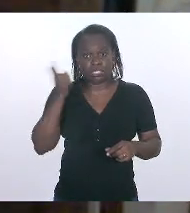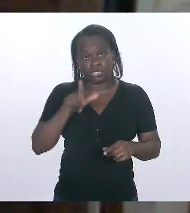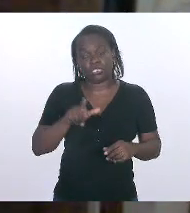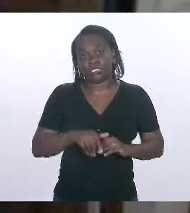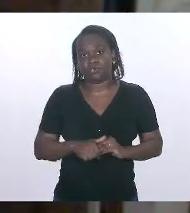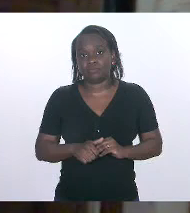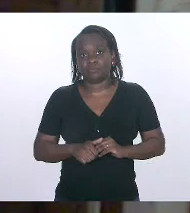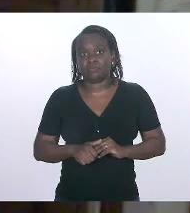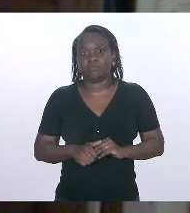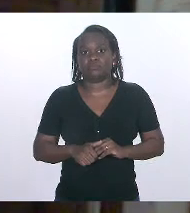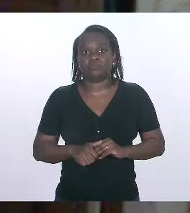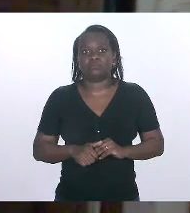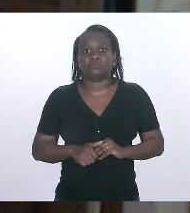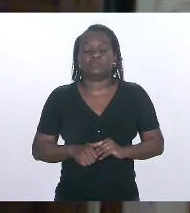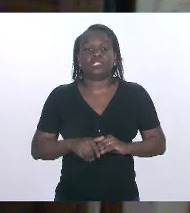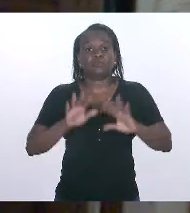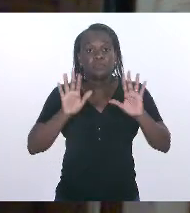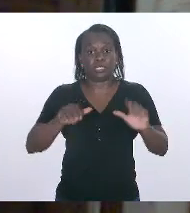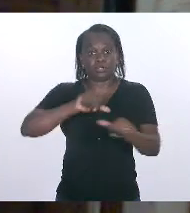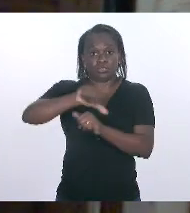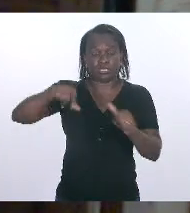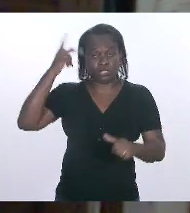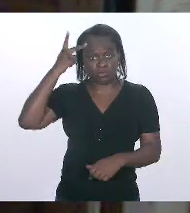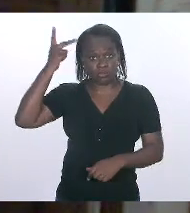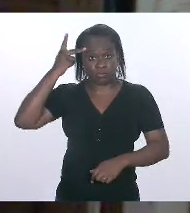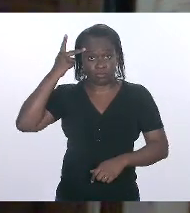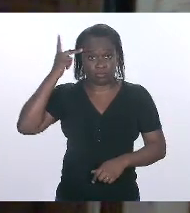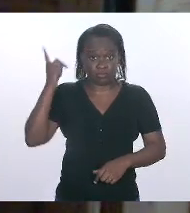vencedor. Já em São Paulo,